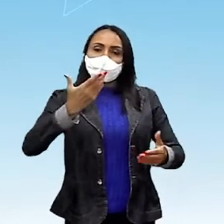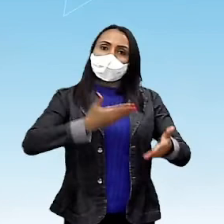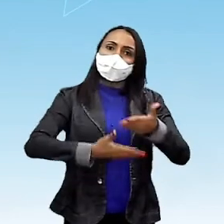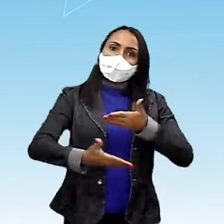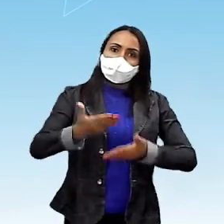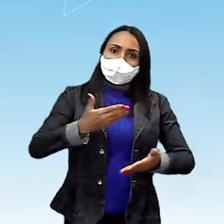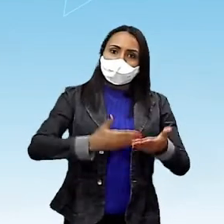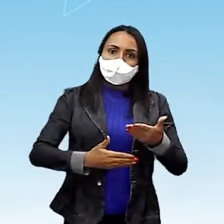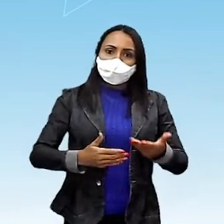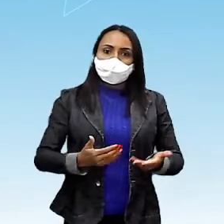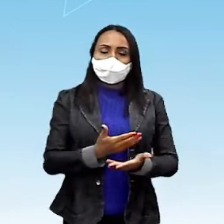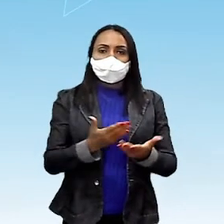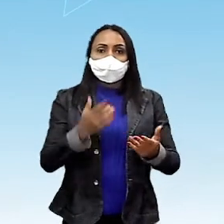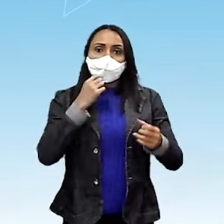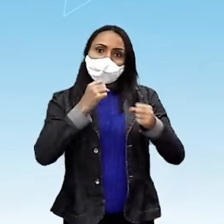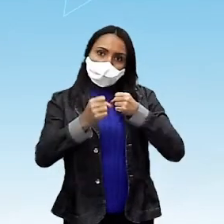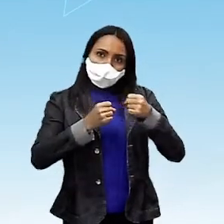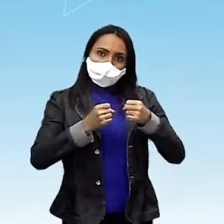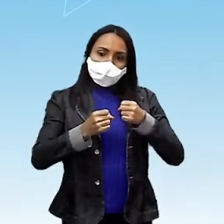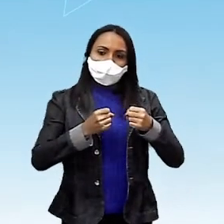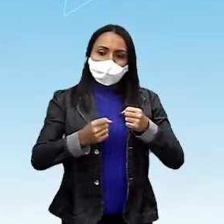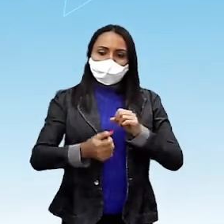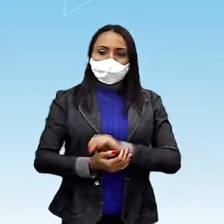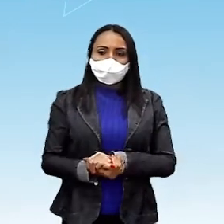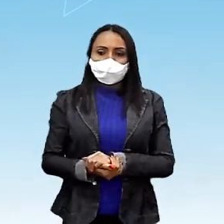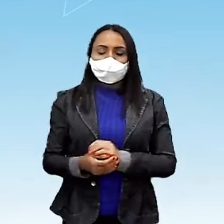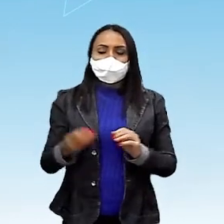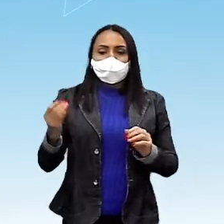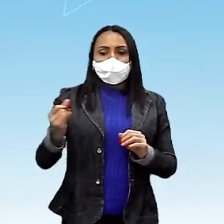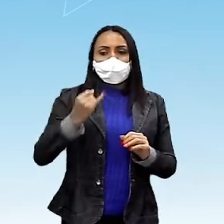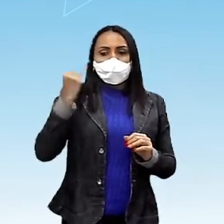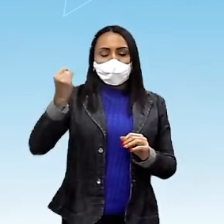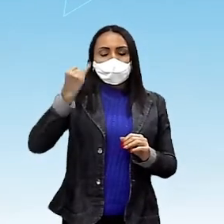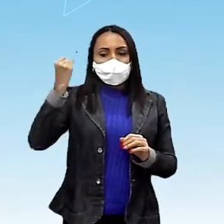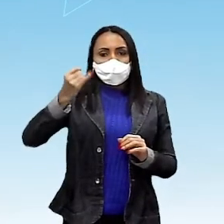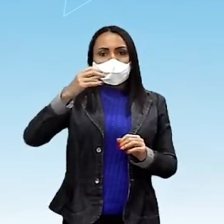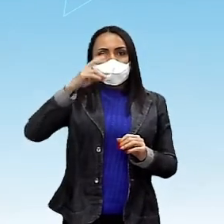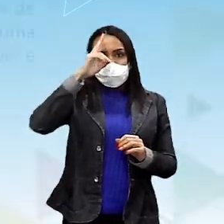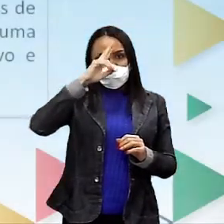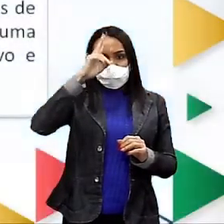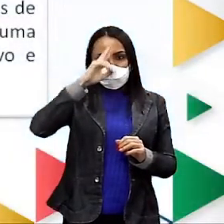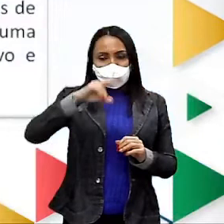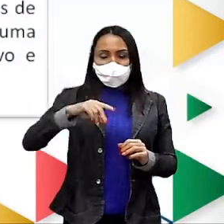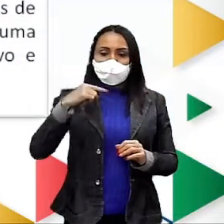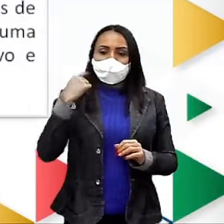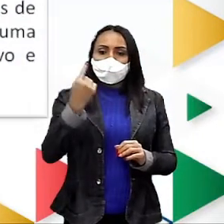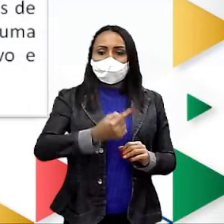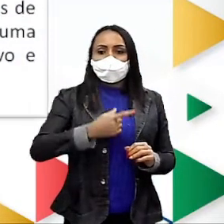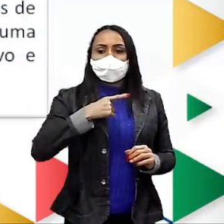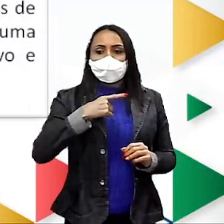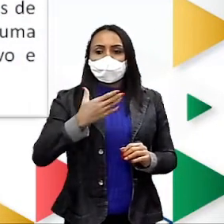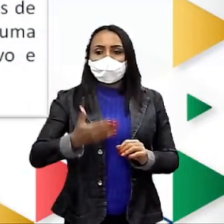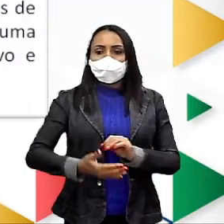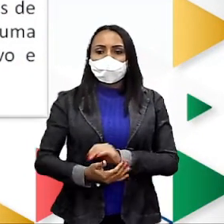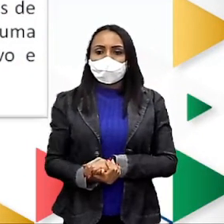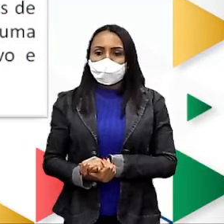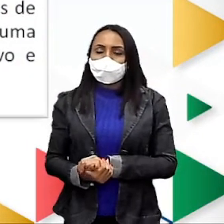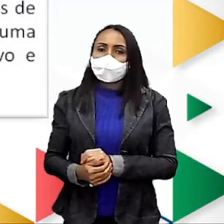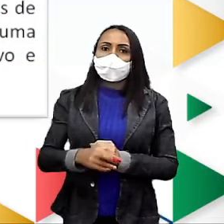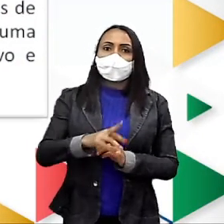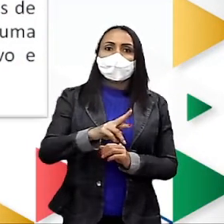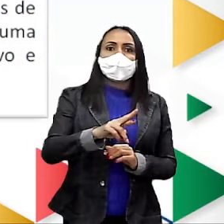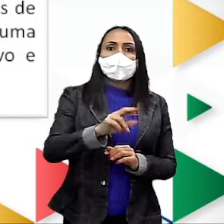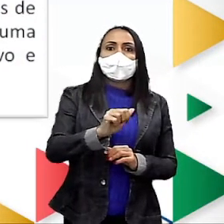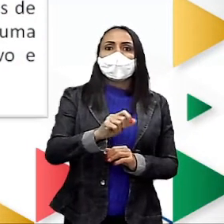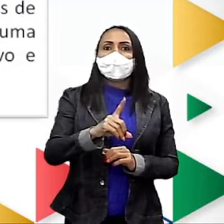relação com o entrevistador. E é importante lembrar disso. E aqui nós temos a entrevista radiofônica, que eu